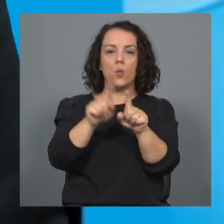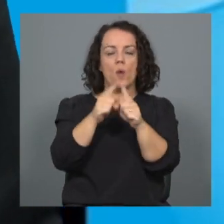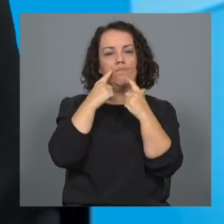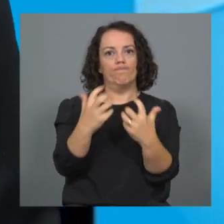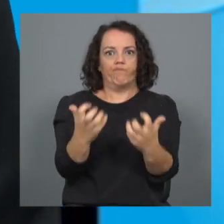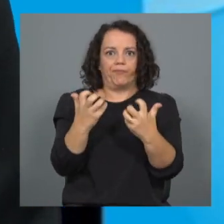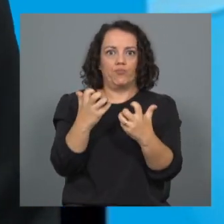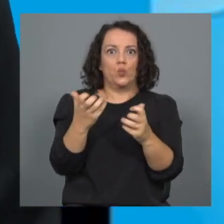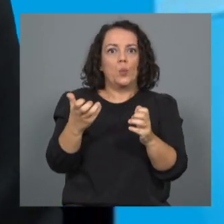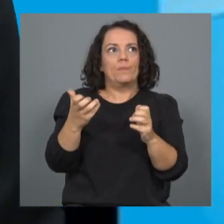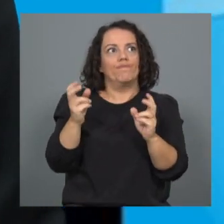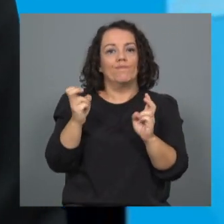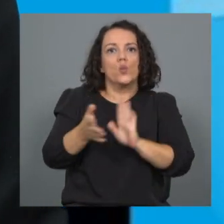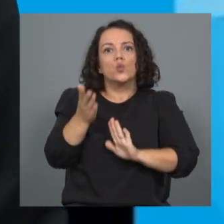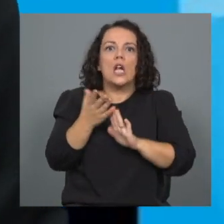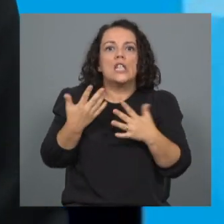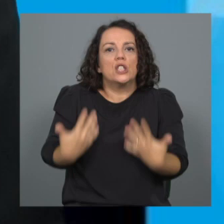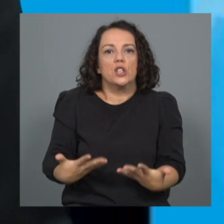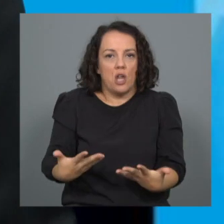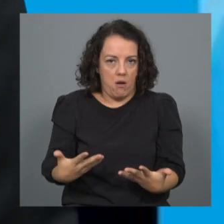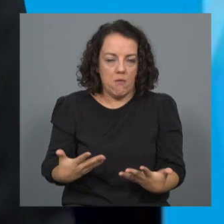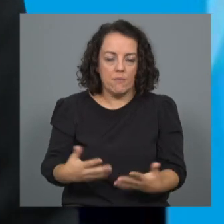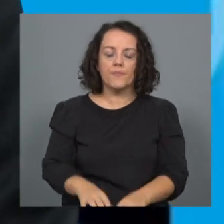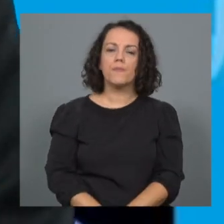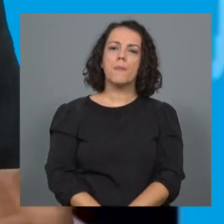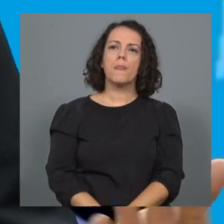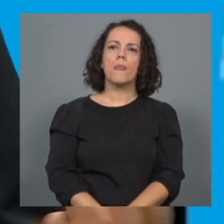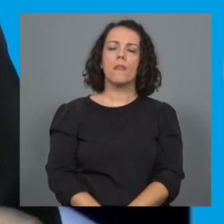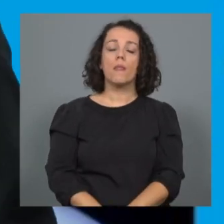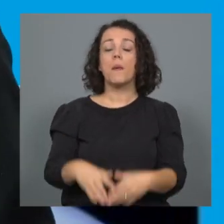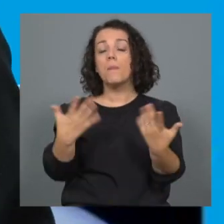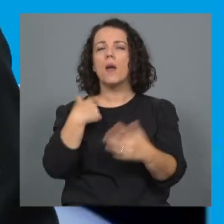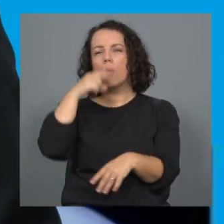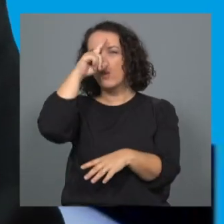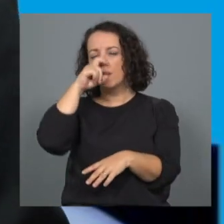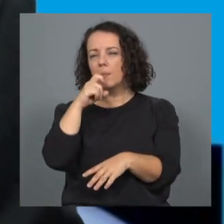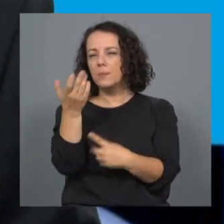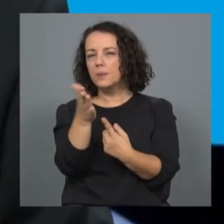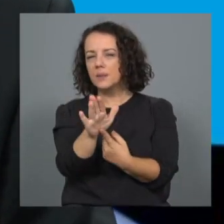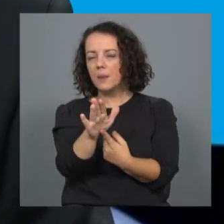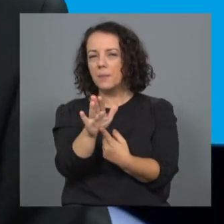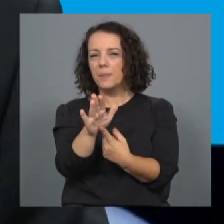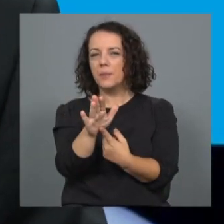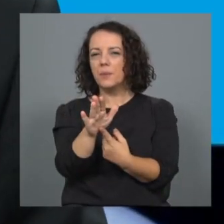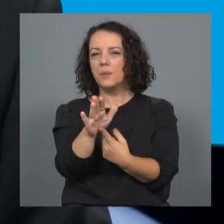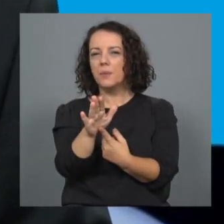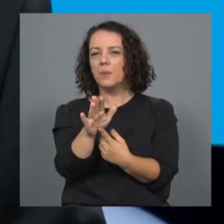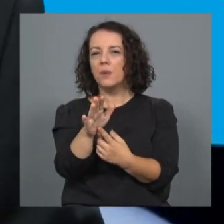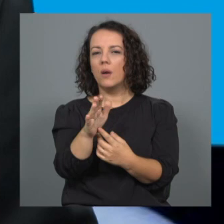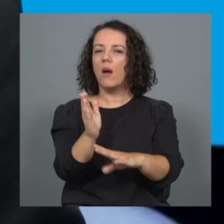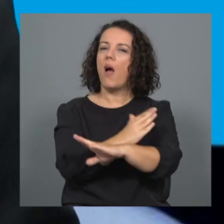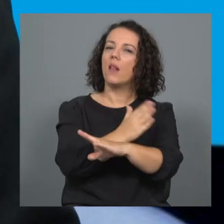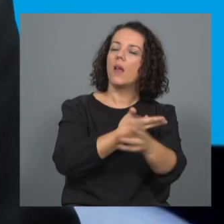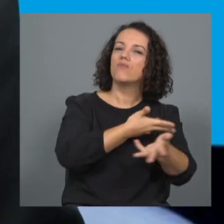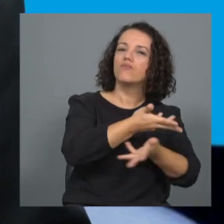E no fundo, o que é que, enfim, eu recordo, por exemplo, quando estávamos a falar com a empresa que de alguma